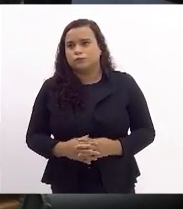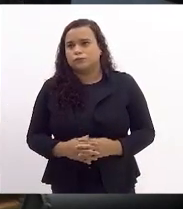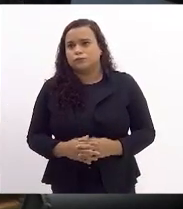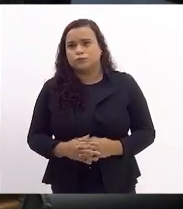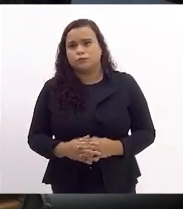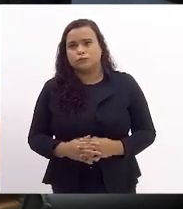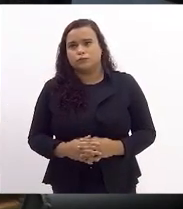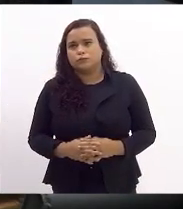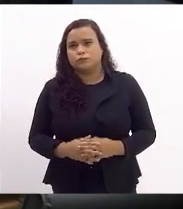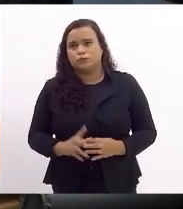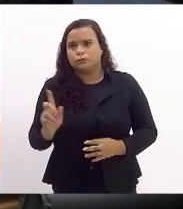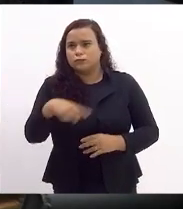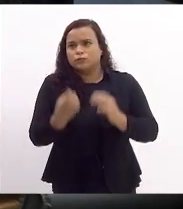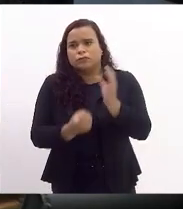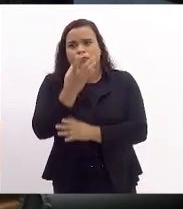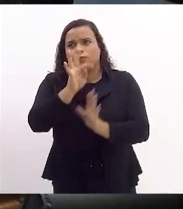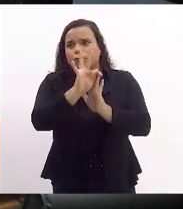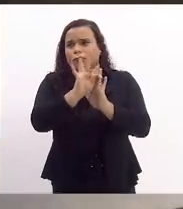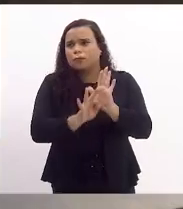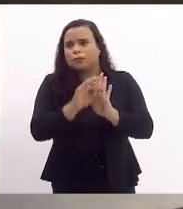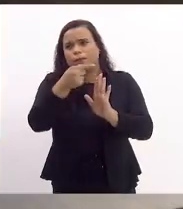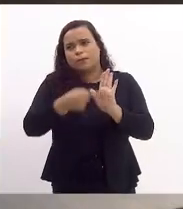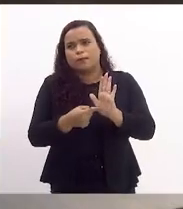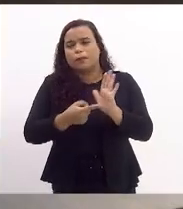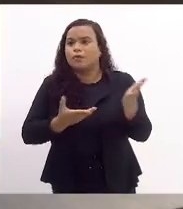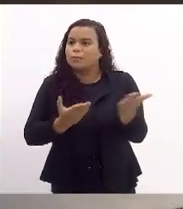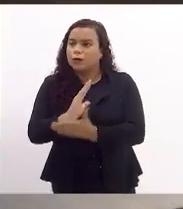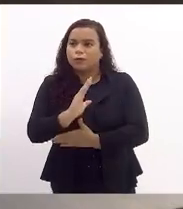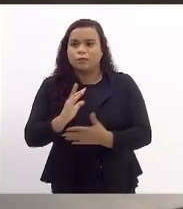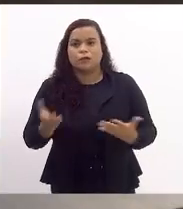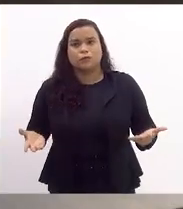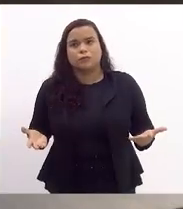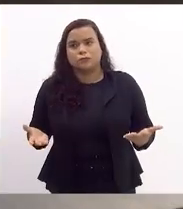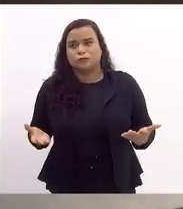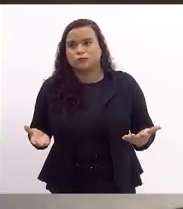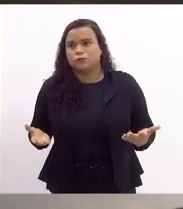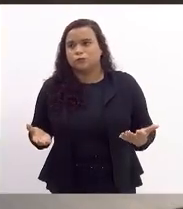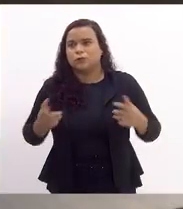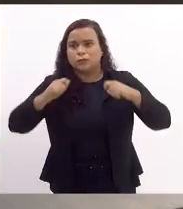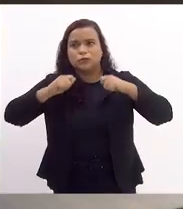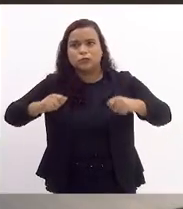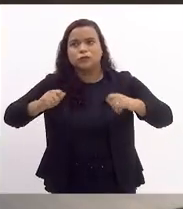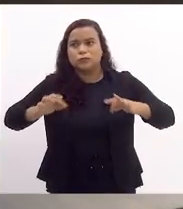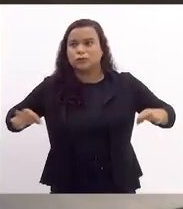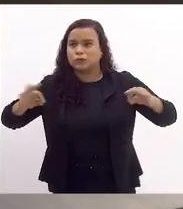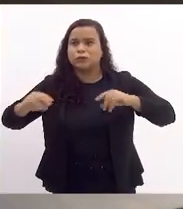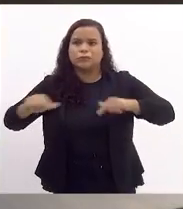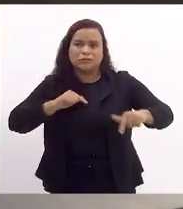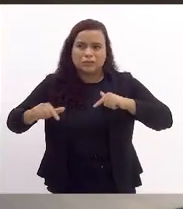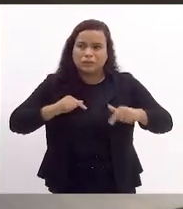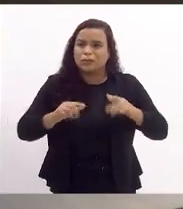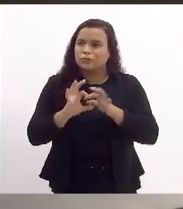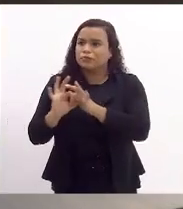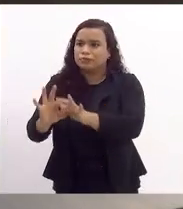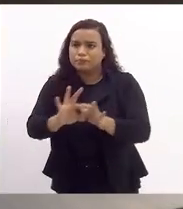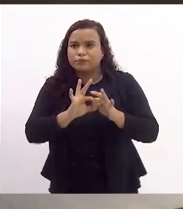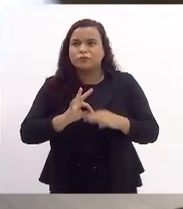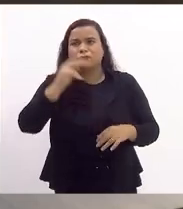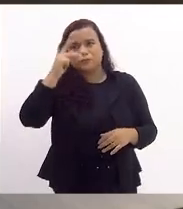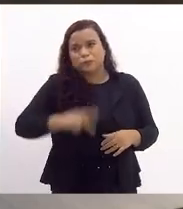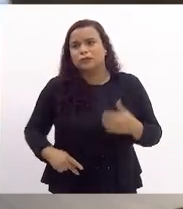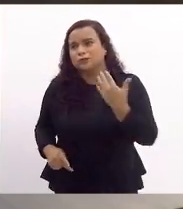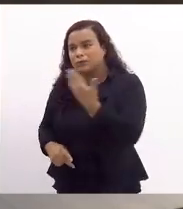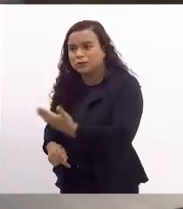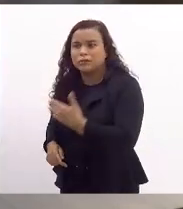nós fizemos um terço com aprovação com assessoria trabalhou em conjunto da